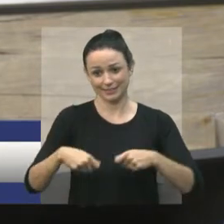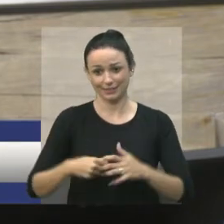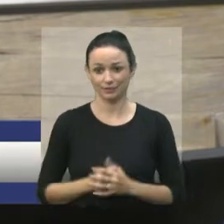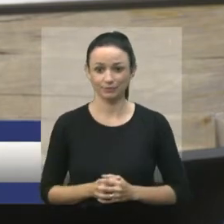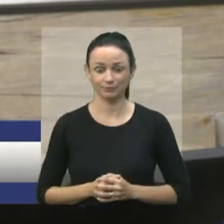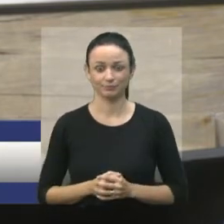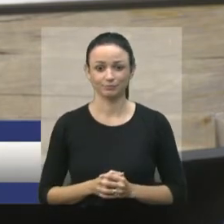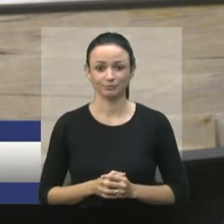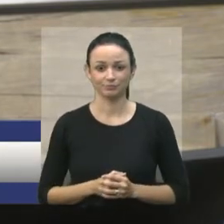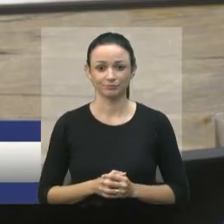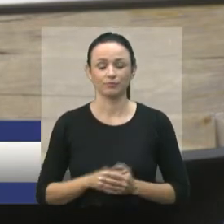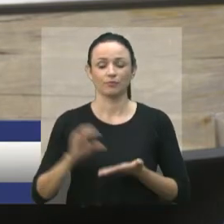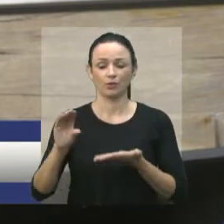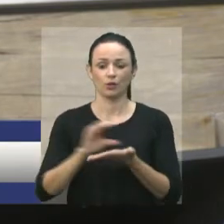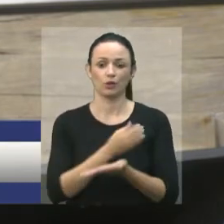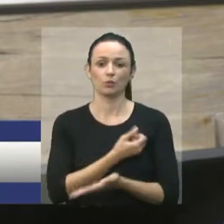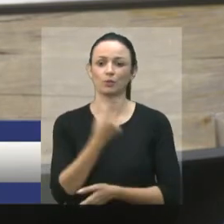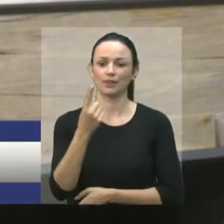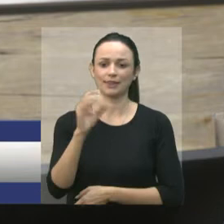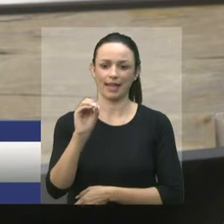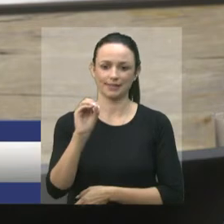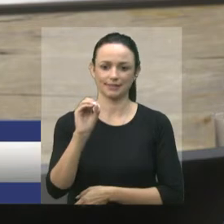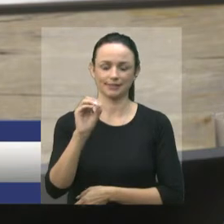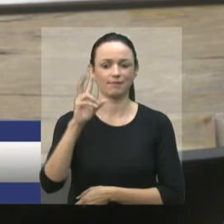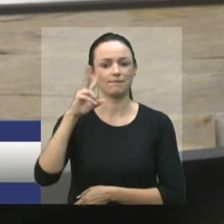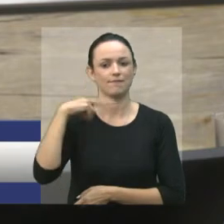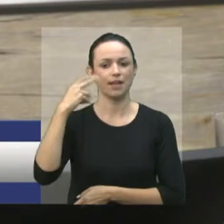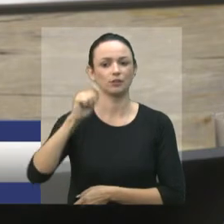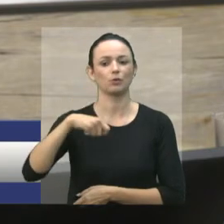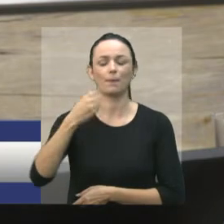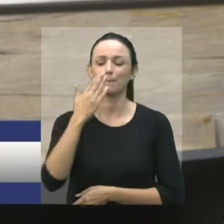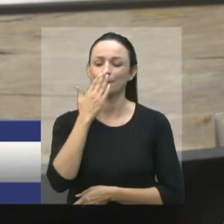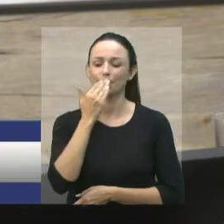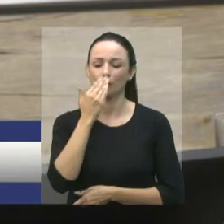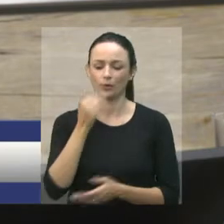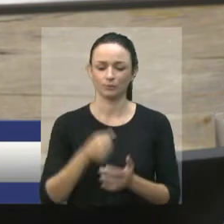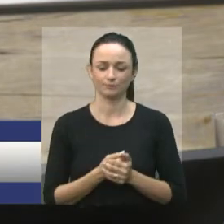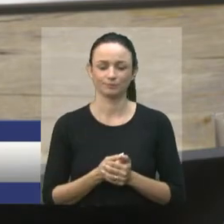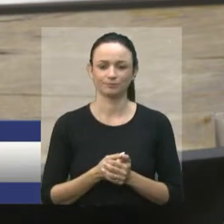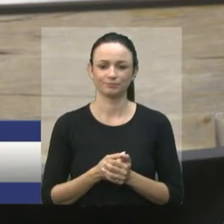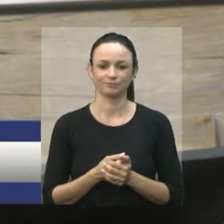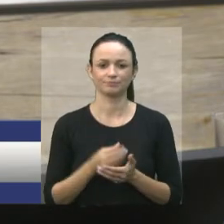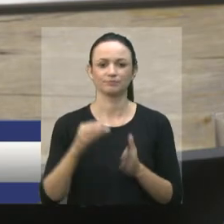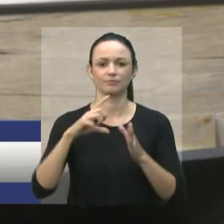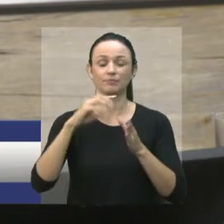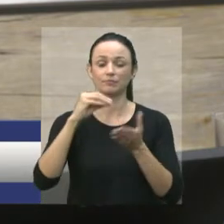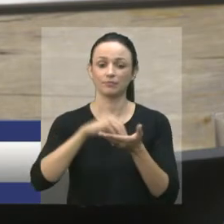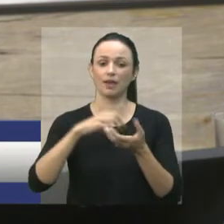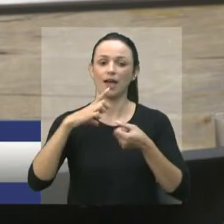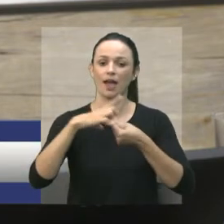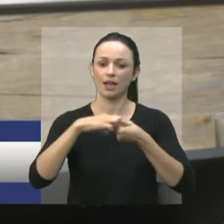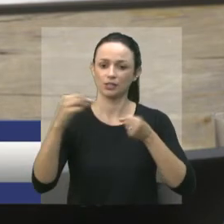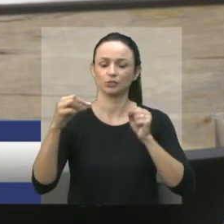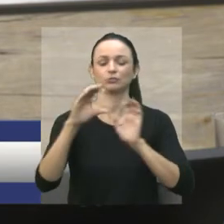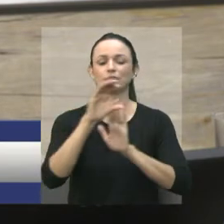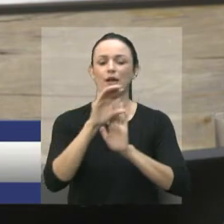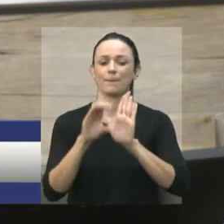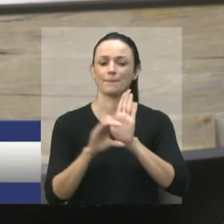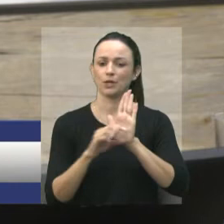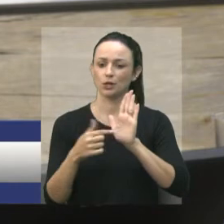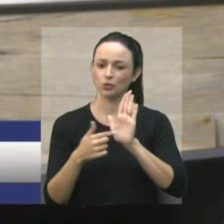necessárias. Emenda número 10, vereador José Carlos Borgo, insere artigo no capítulo das disposições